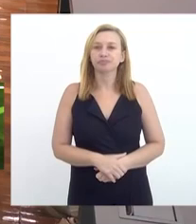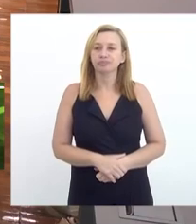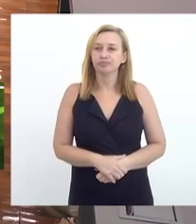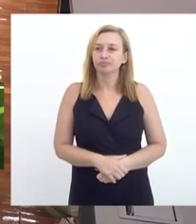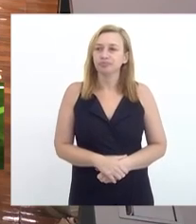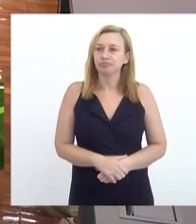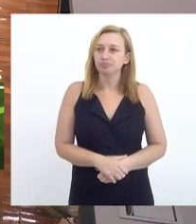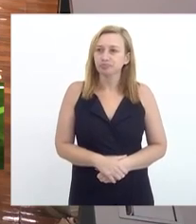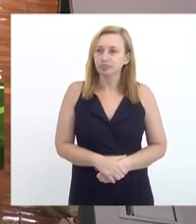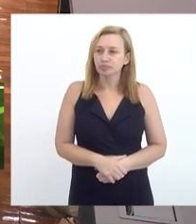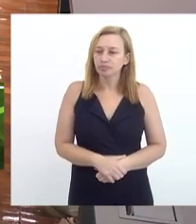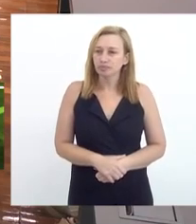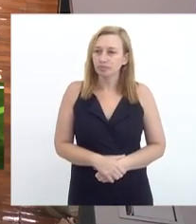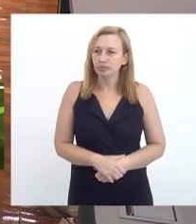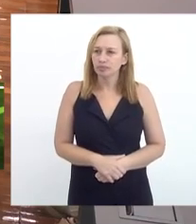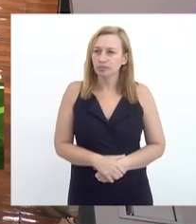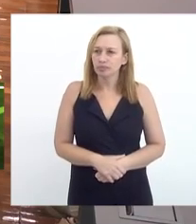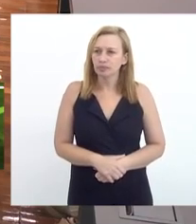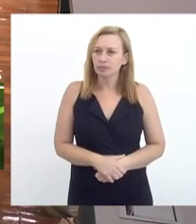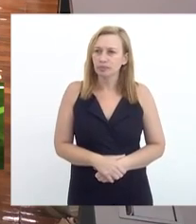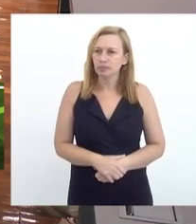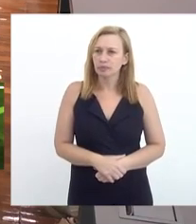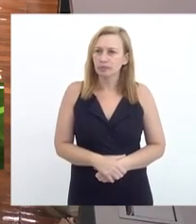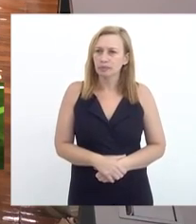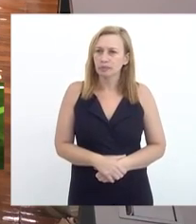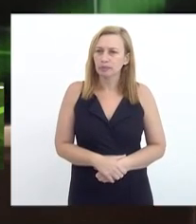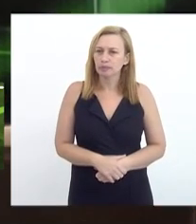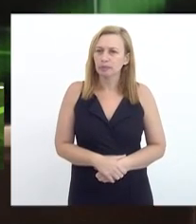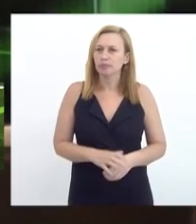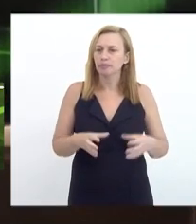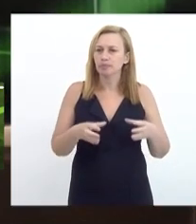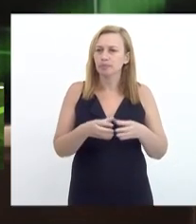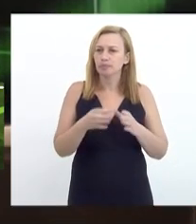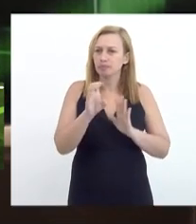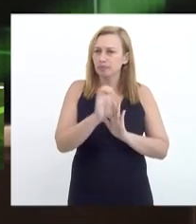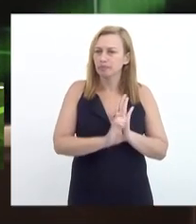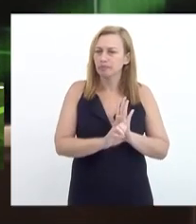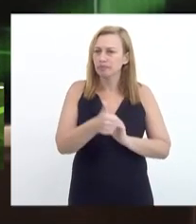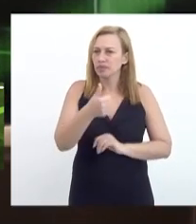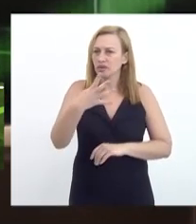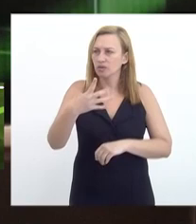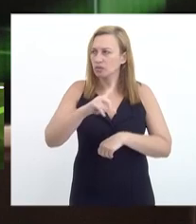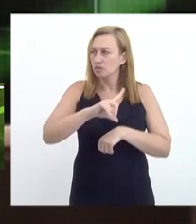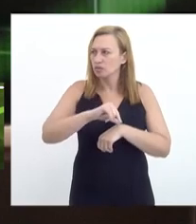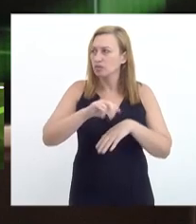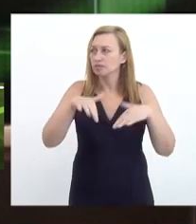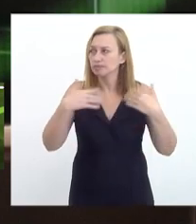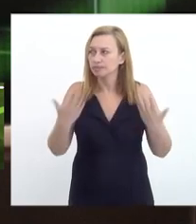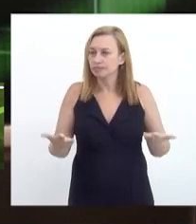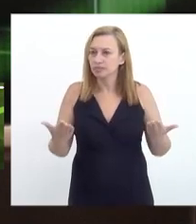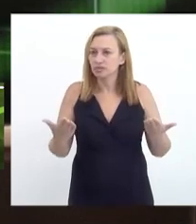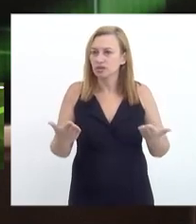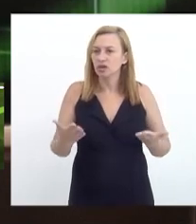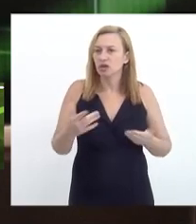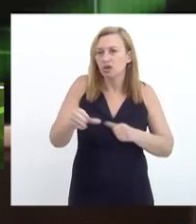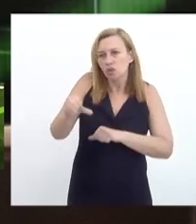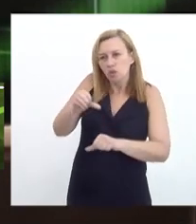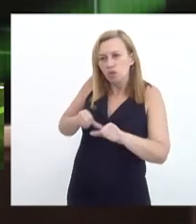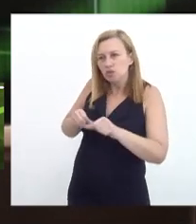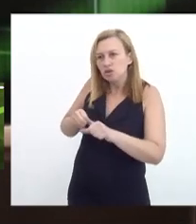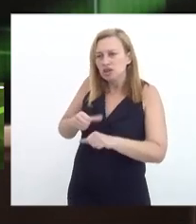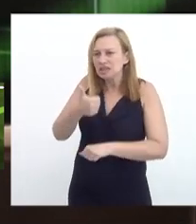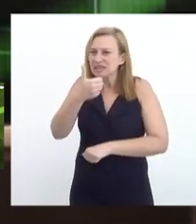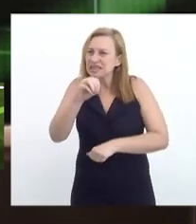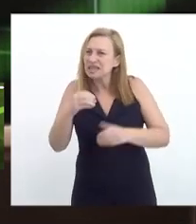Nós vamos ter que ter A comissão de emendas Às 14 horas Então Vou fazer o contrário 10